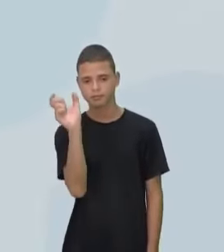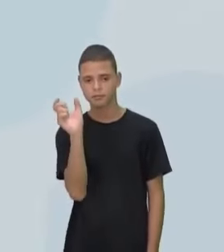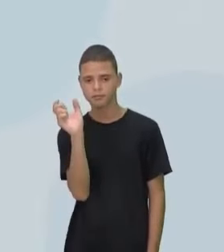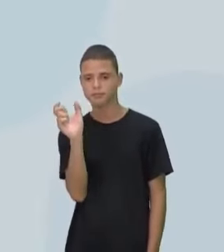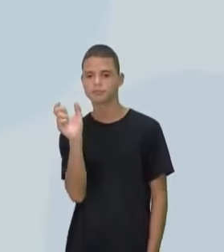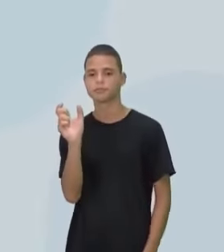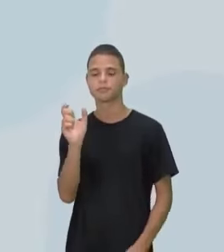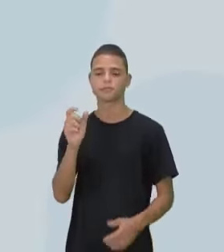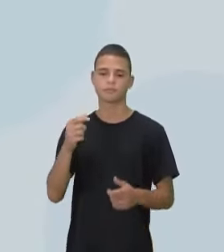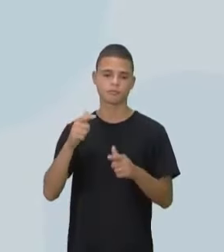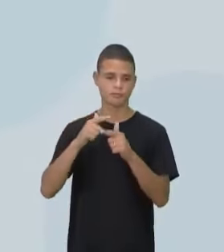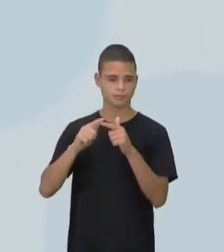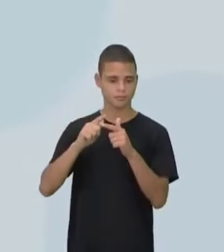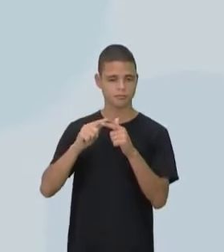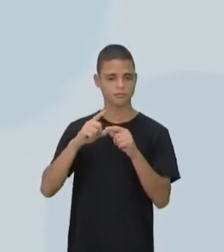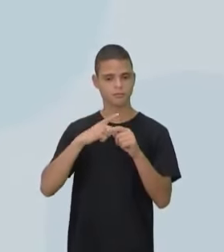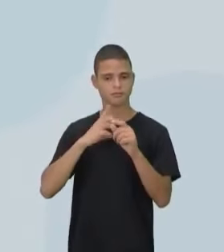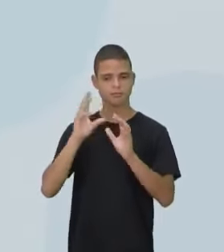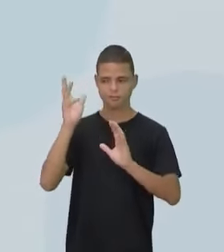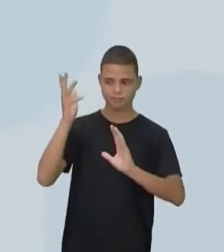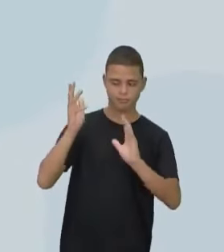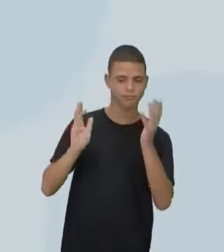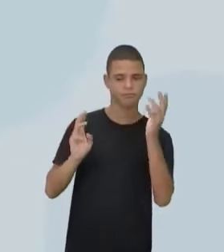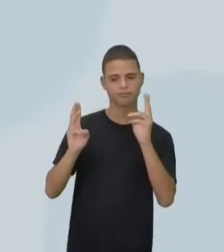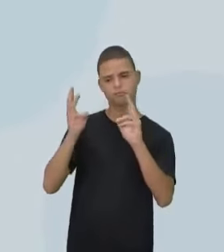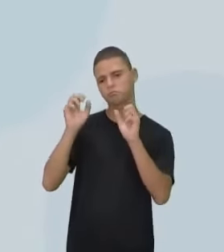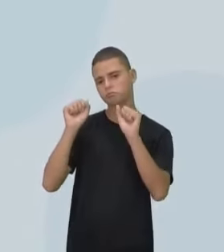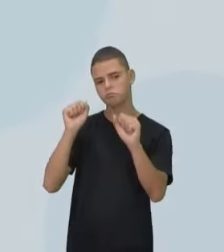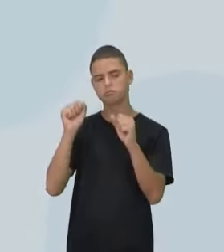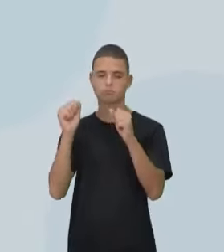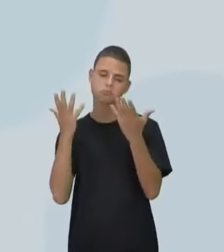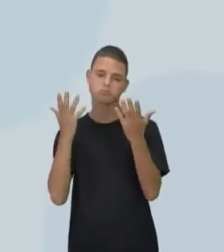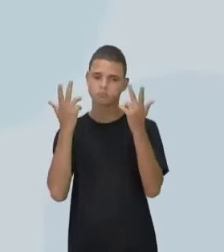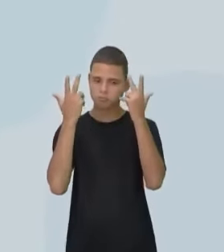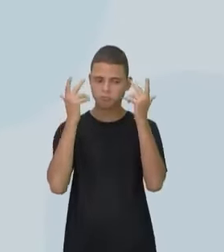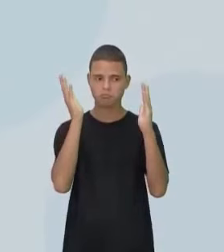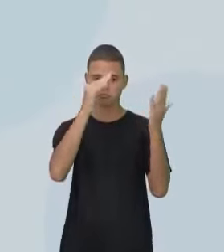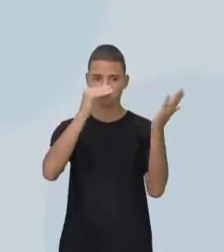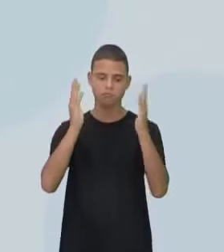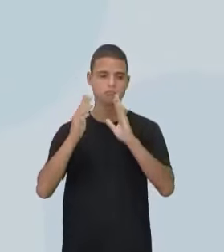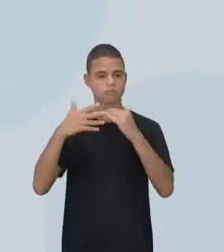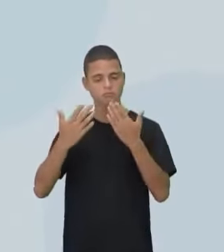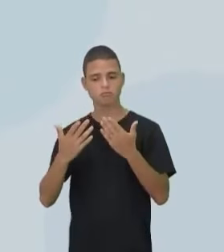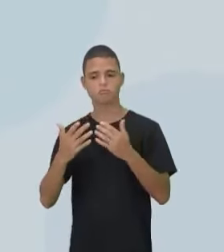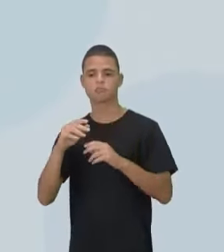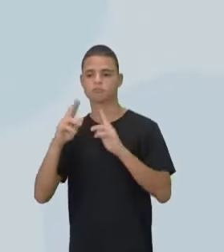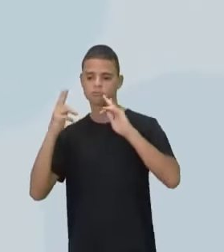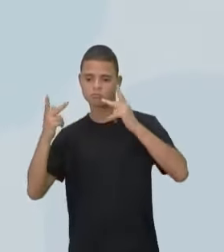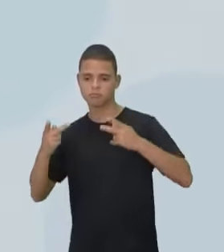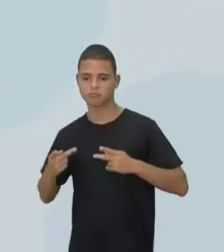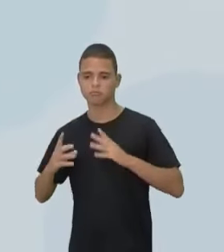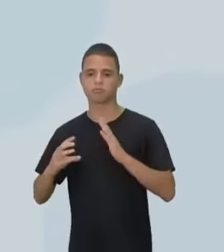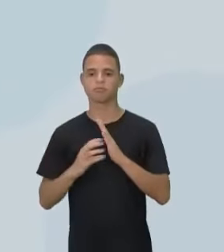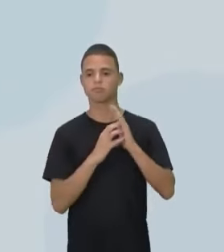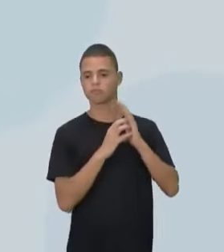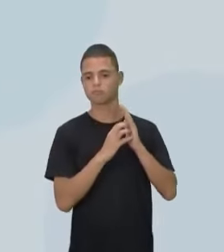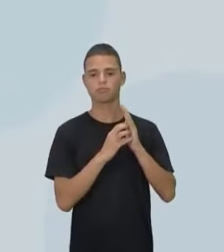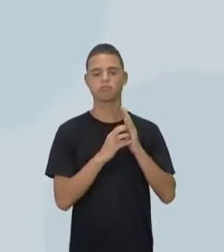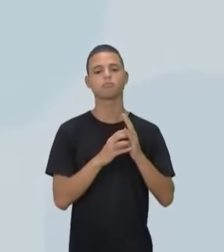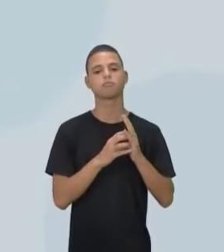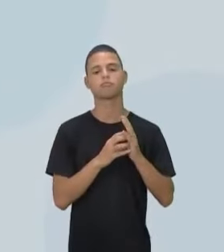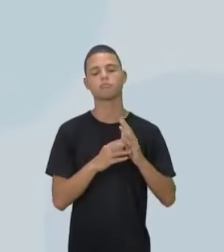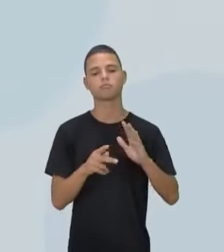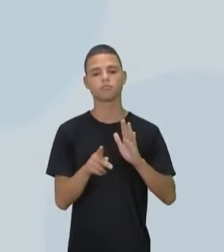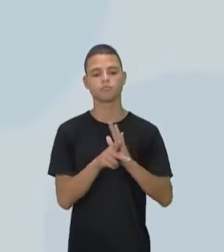de eventos adversos, eles podem ser naturais ou provocados pelos seres humanos, sobre um cenário